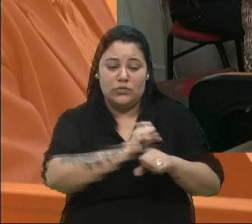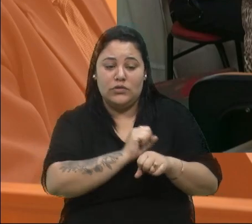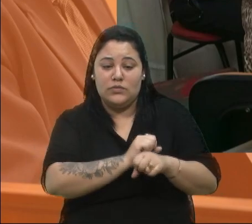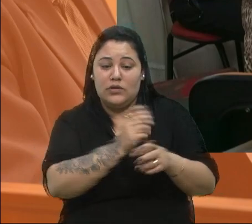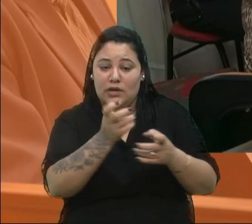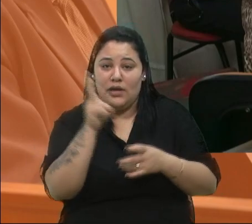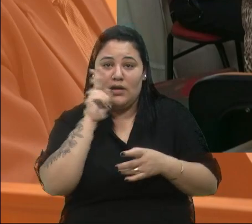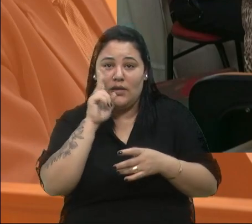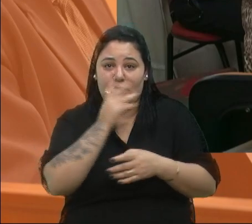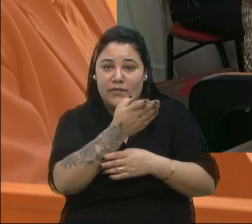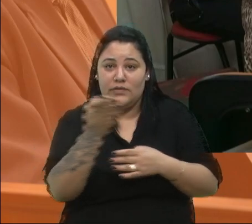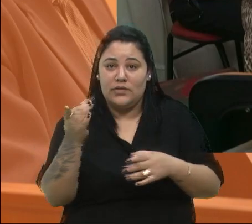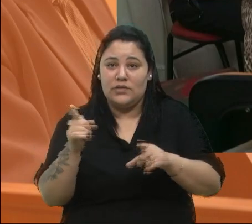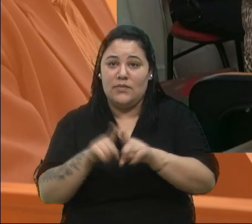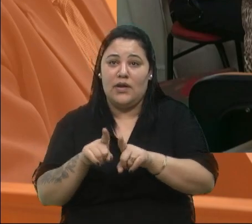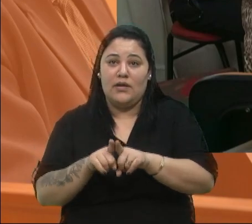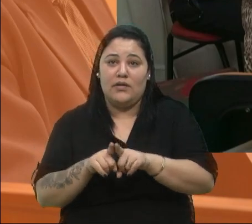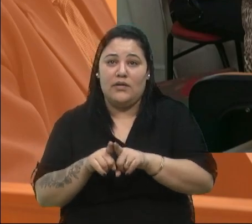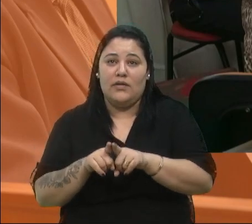os senhores.